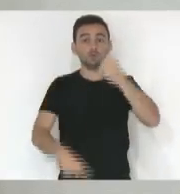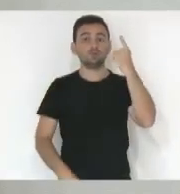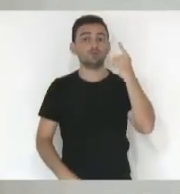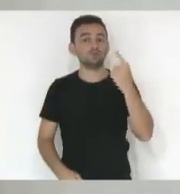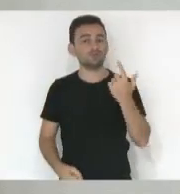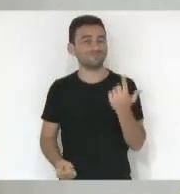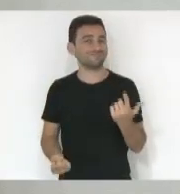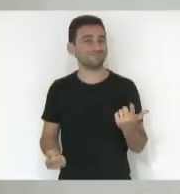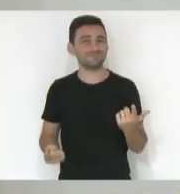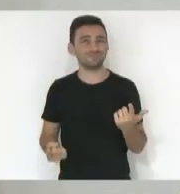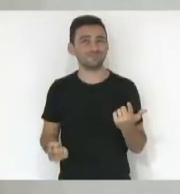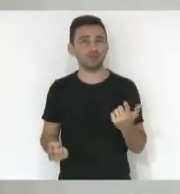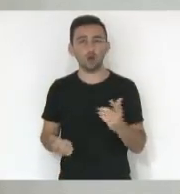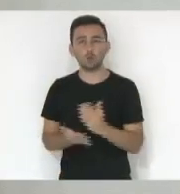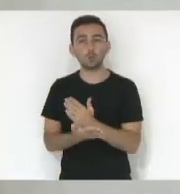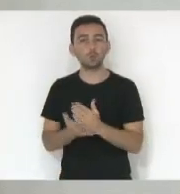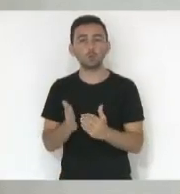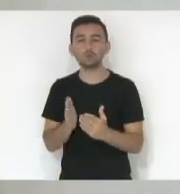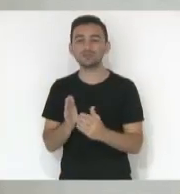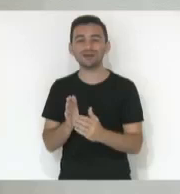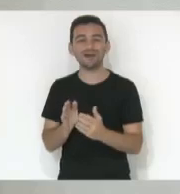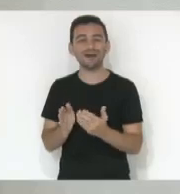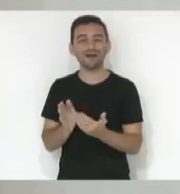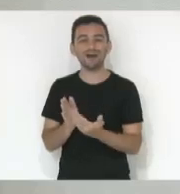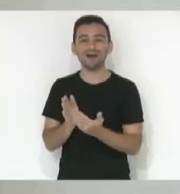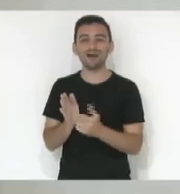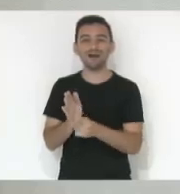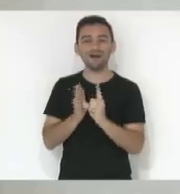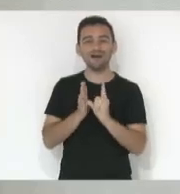por exemplo, precocemente, antes até dos